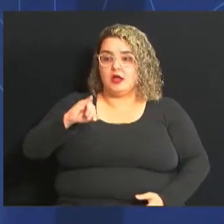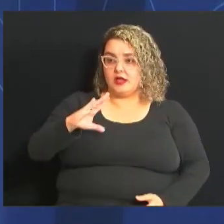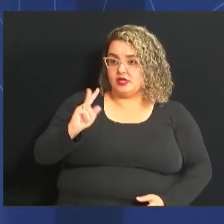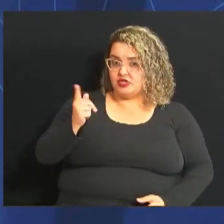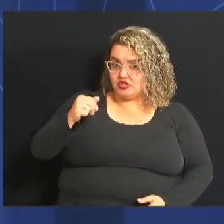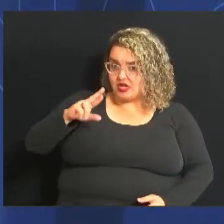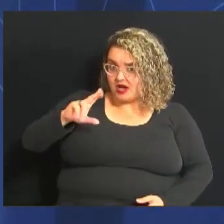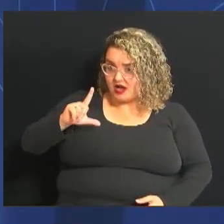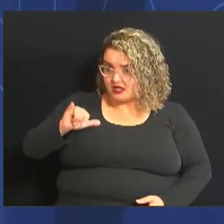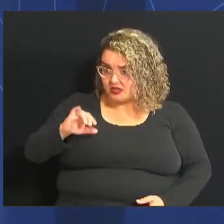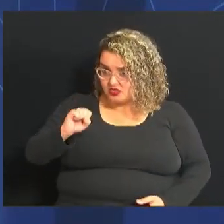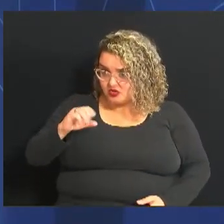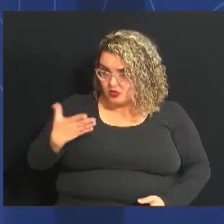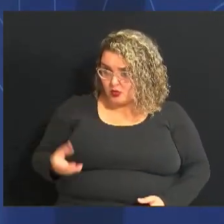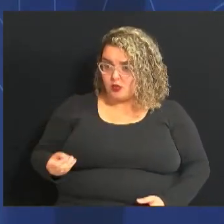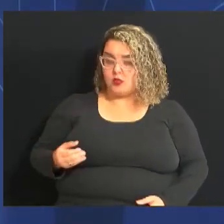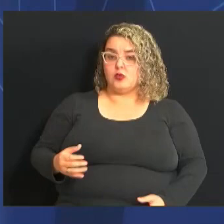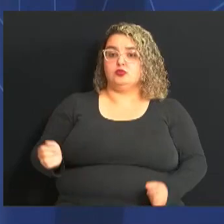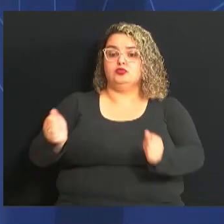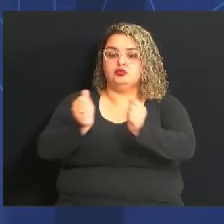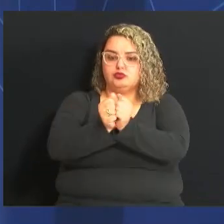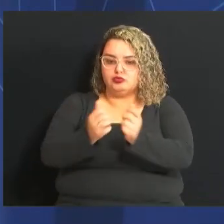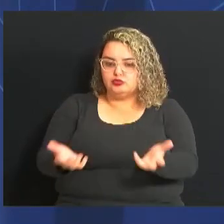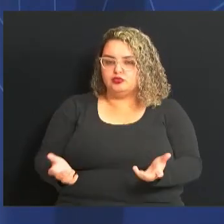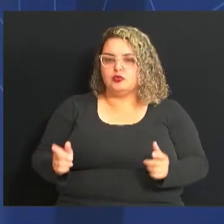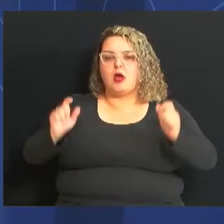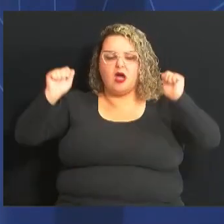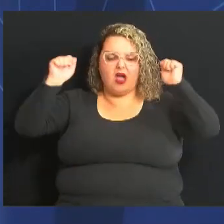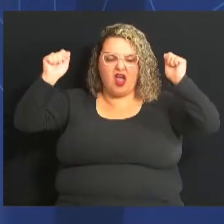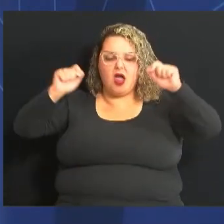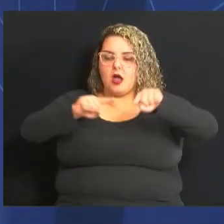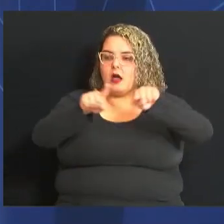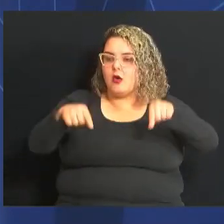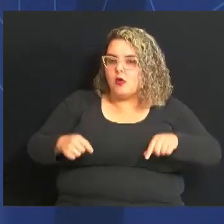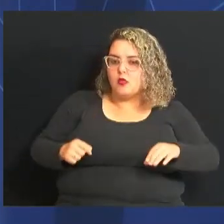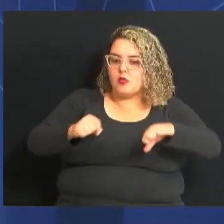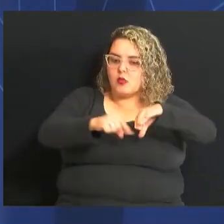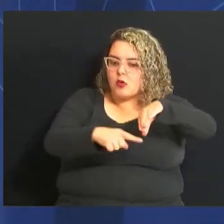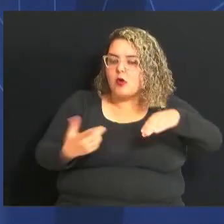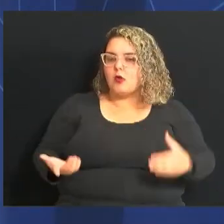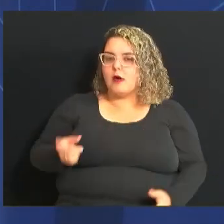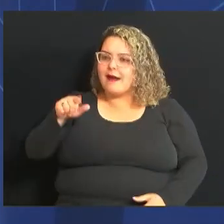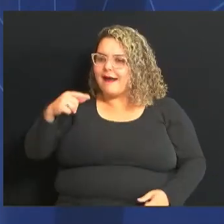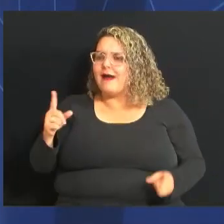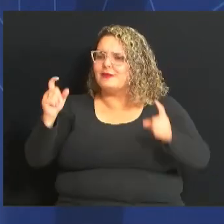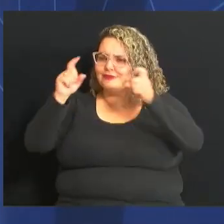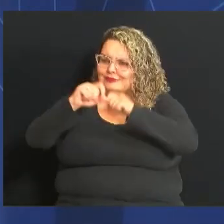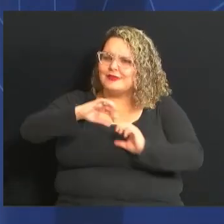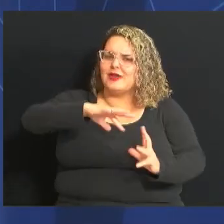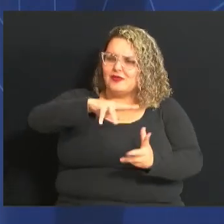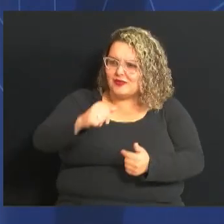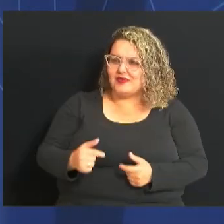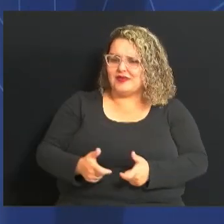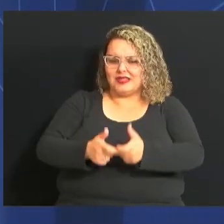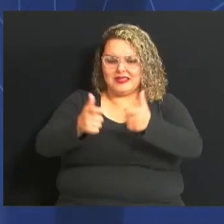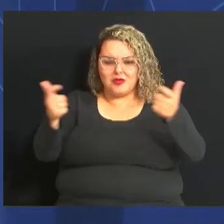um gol com a seleção brasileira. Isso mostra que é um desafio global e isso aumenta o nosso